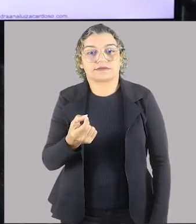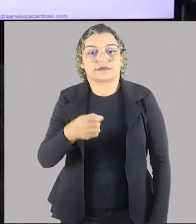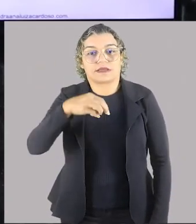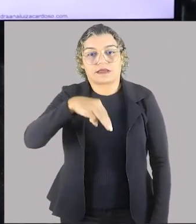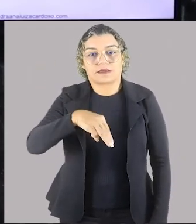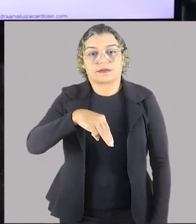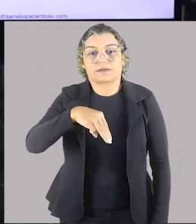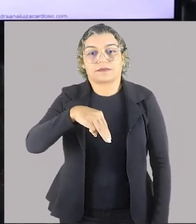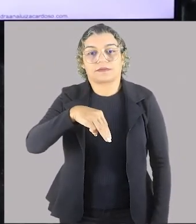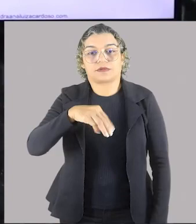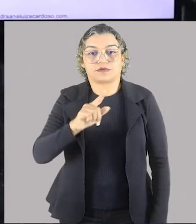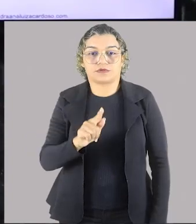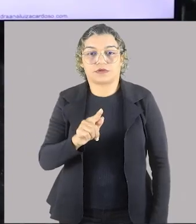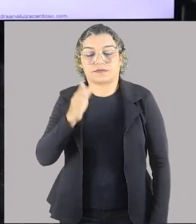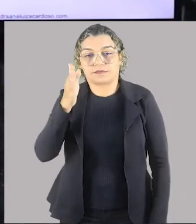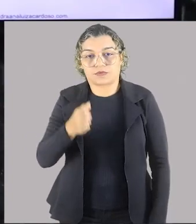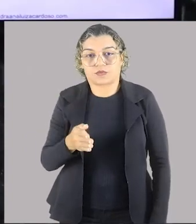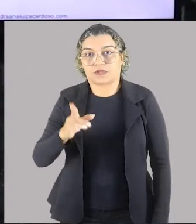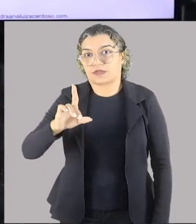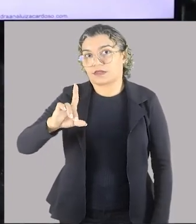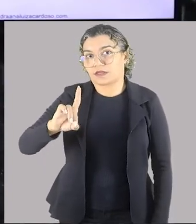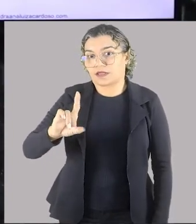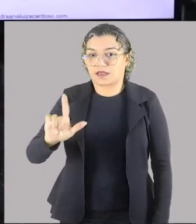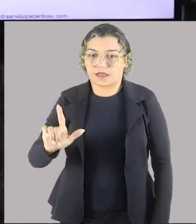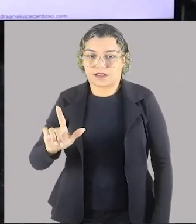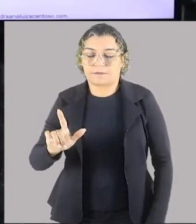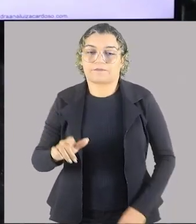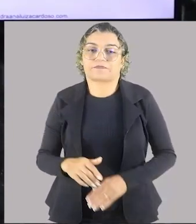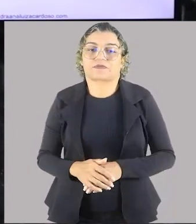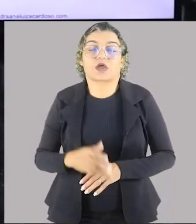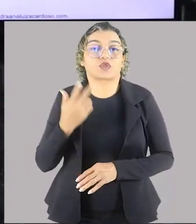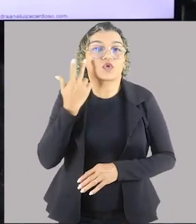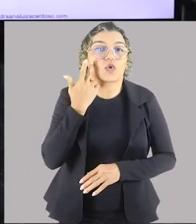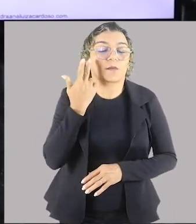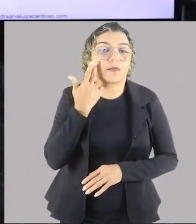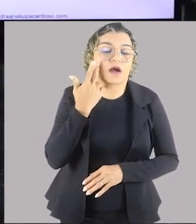diabetes. A glicemia normal ela é de 100 a 90